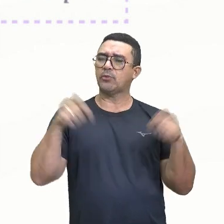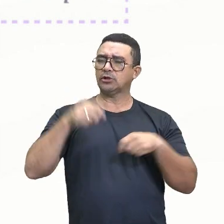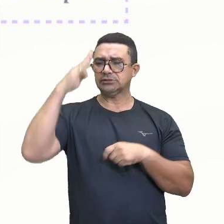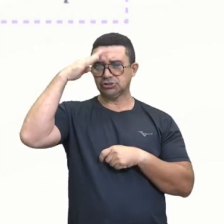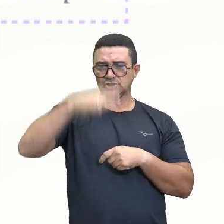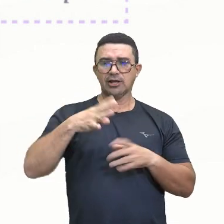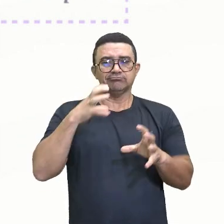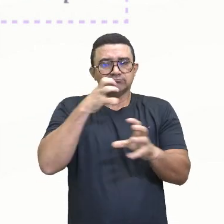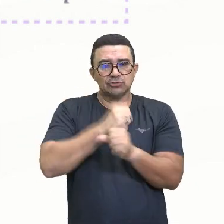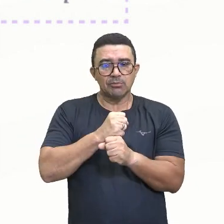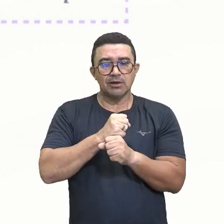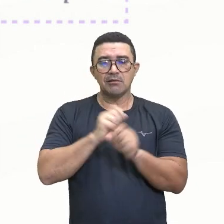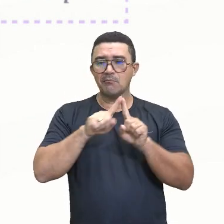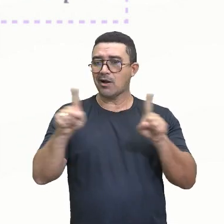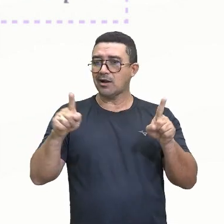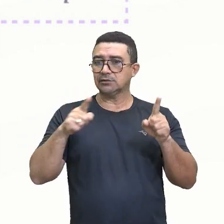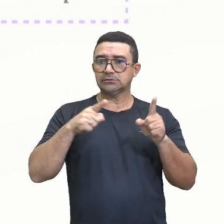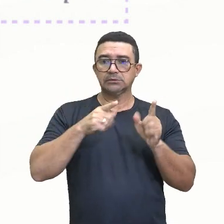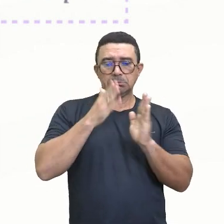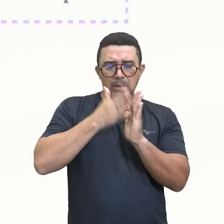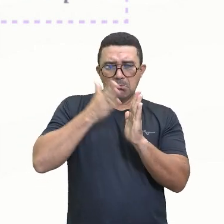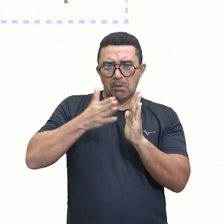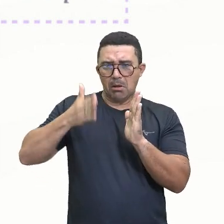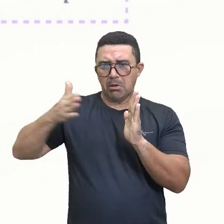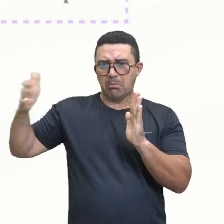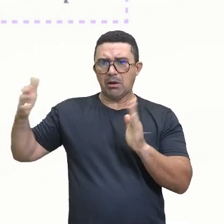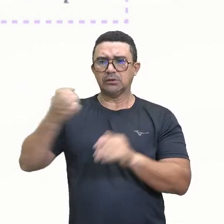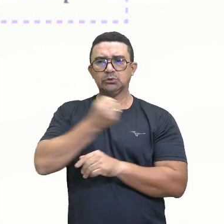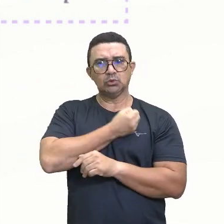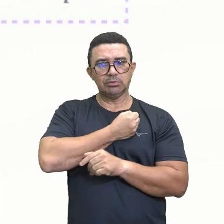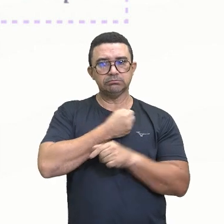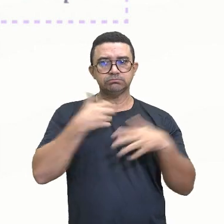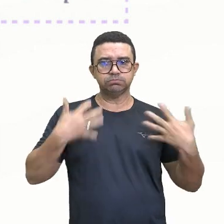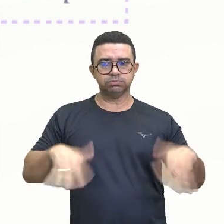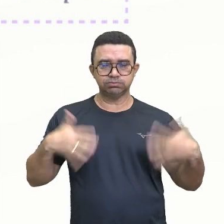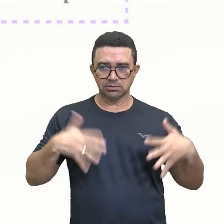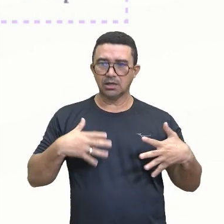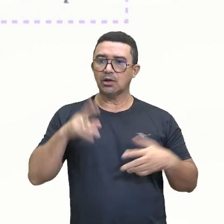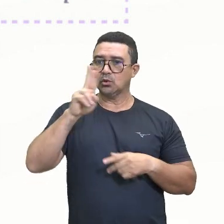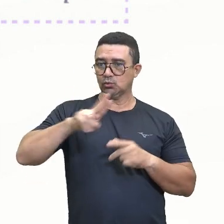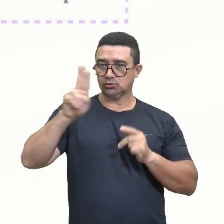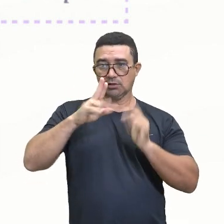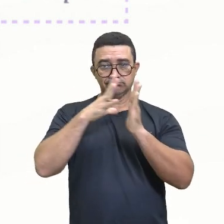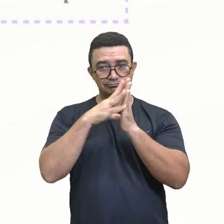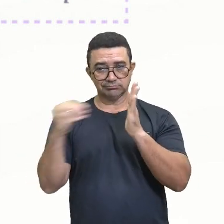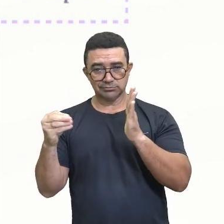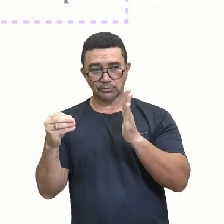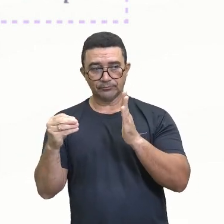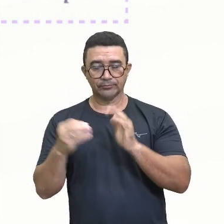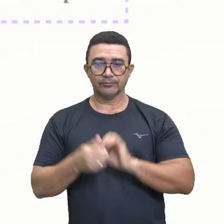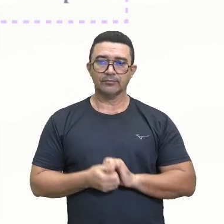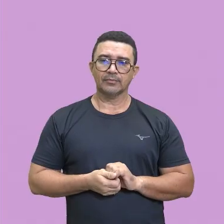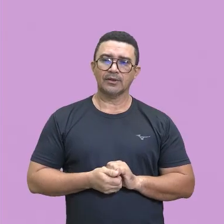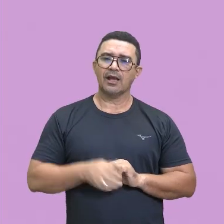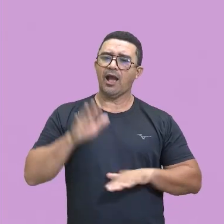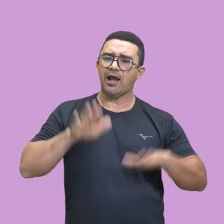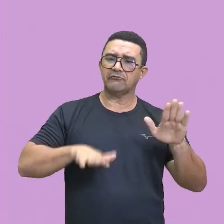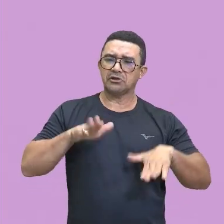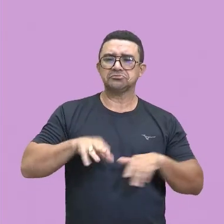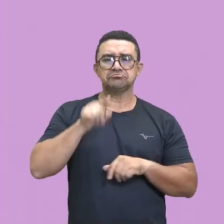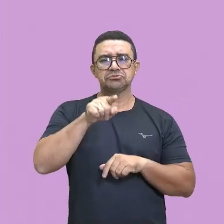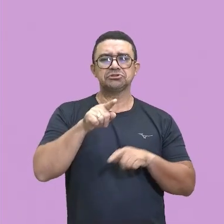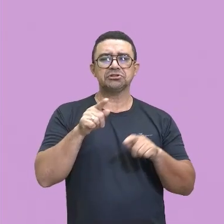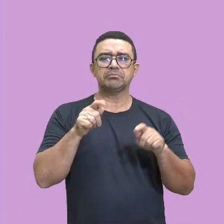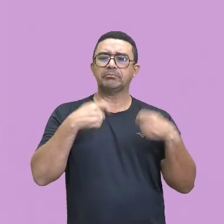direto, mas quando forem muitos termos, você vai utilizar aí a expressão. Lembrando que em alguns casos, você vai